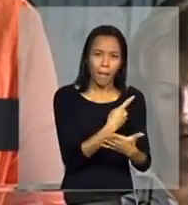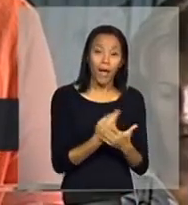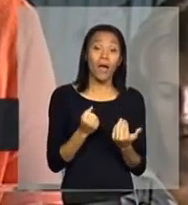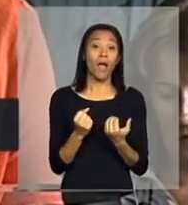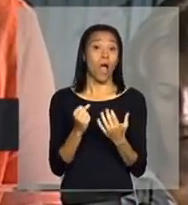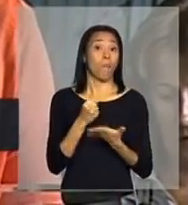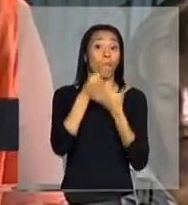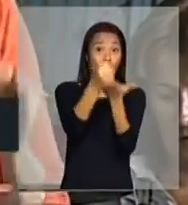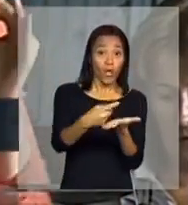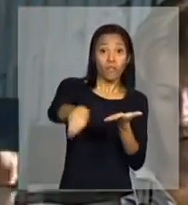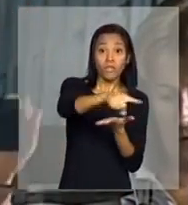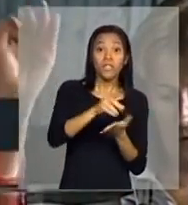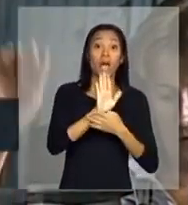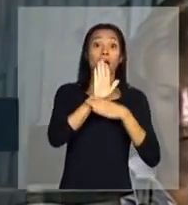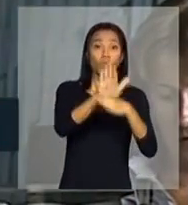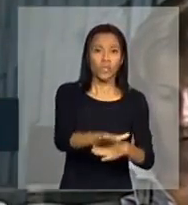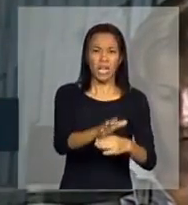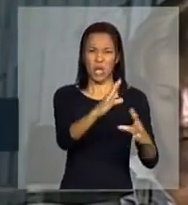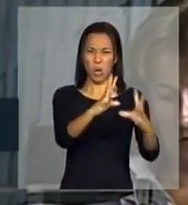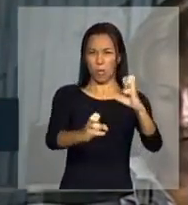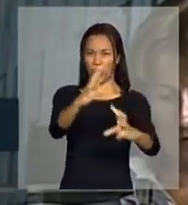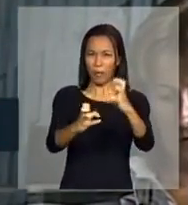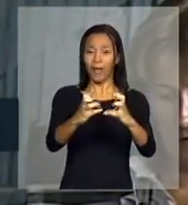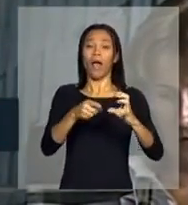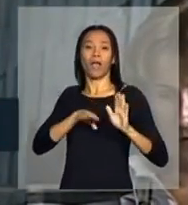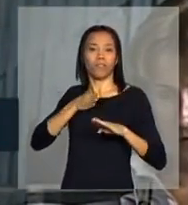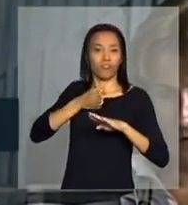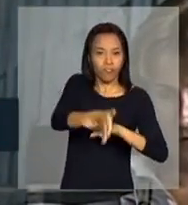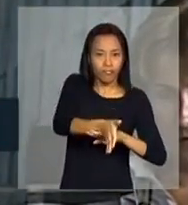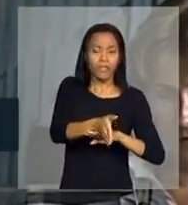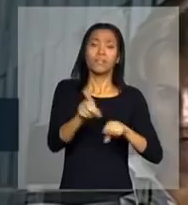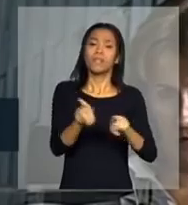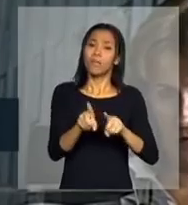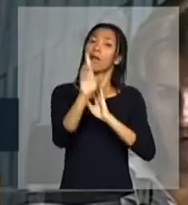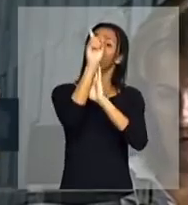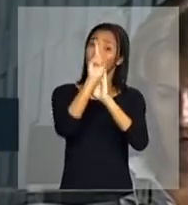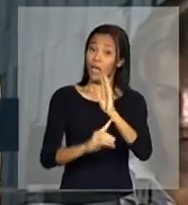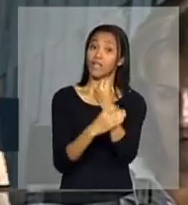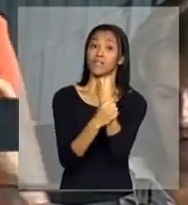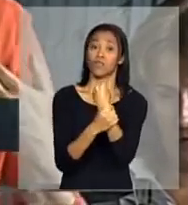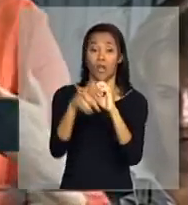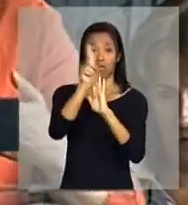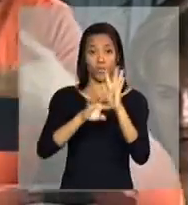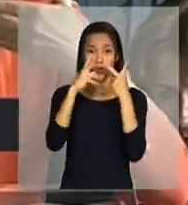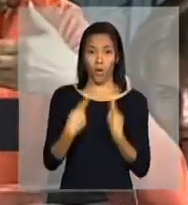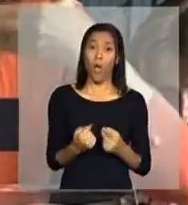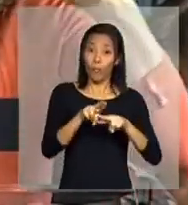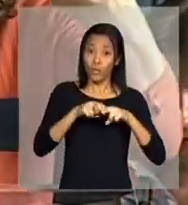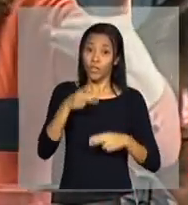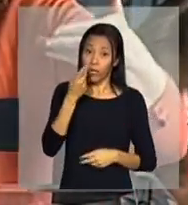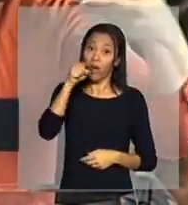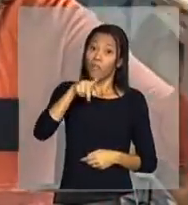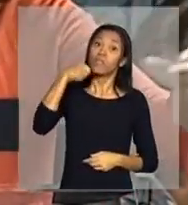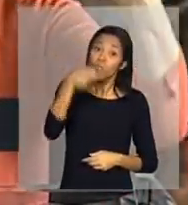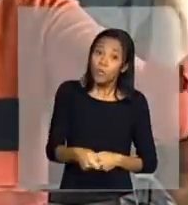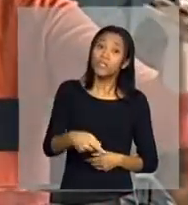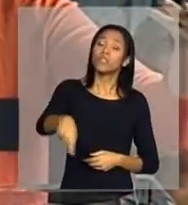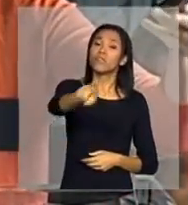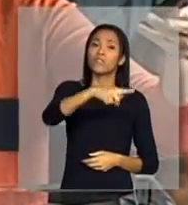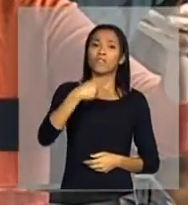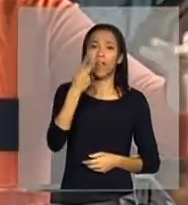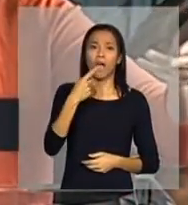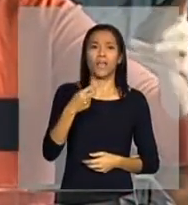de situação de conflito, e importante a garantia dos direitos humanos das diferentes etnias. Por isso, eu queria referir positivamente ao